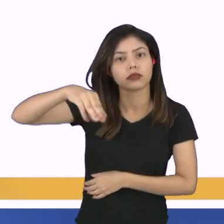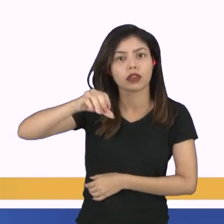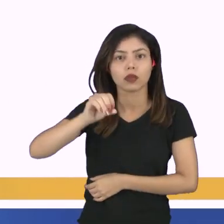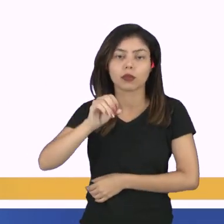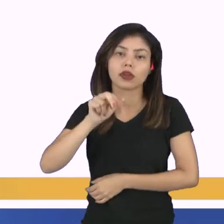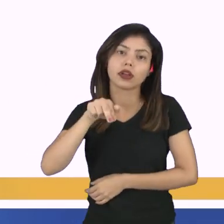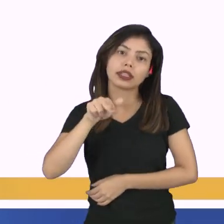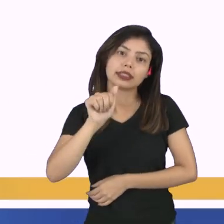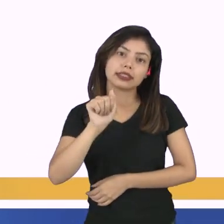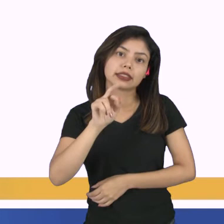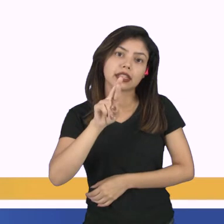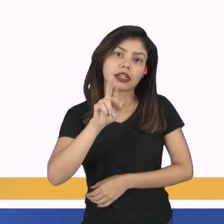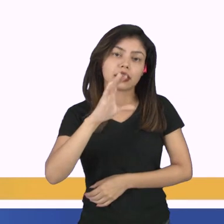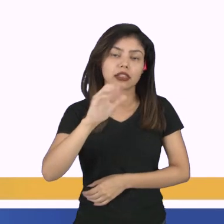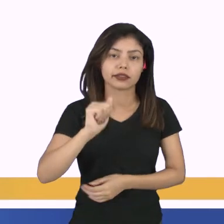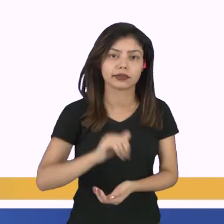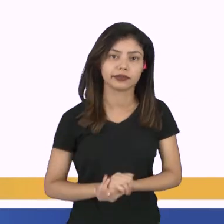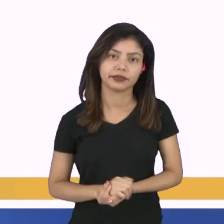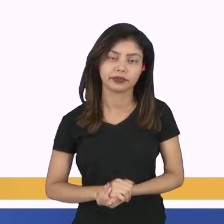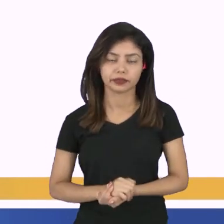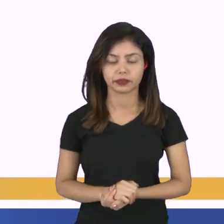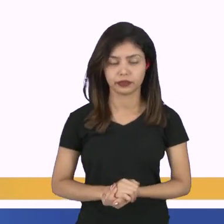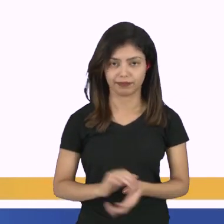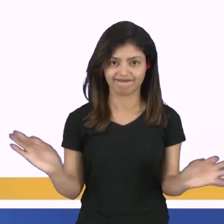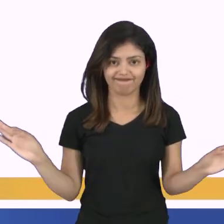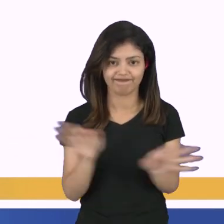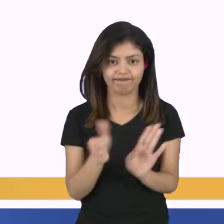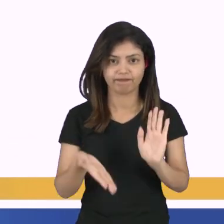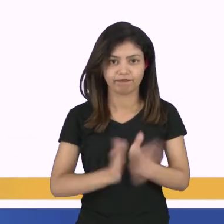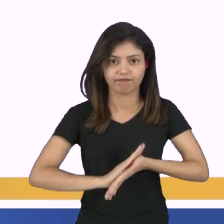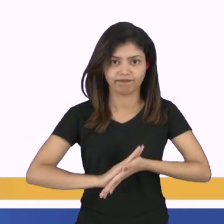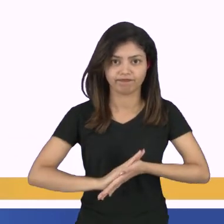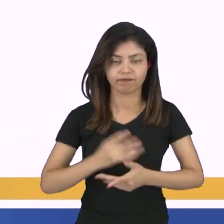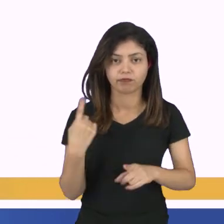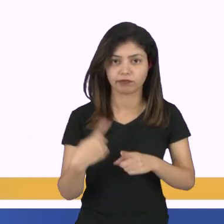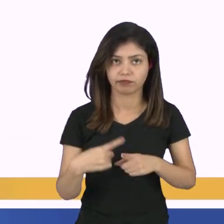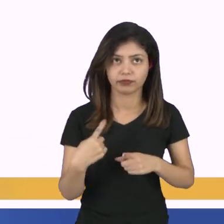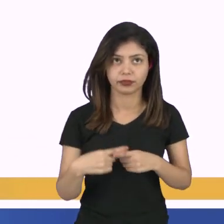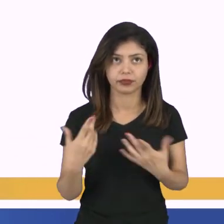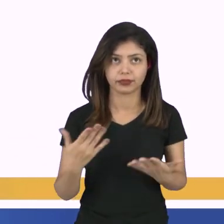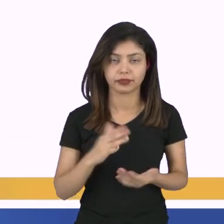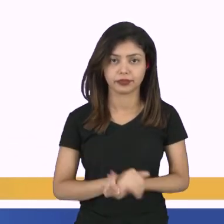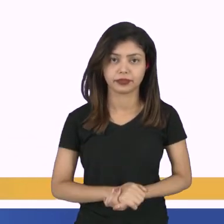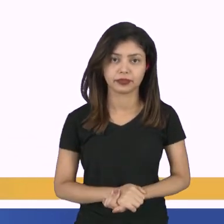ela foi justamente extinta porque